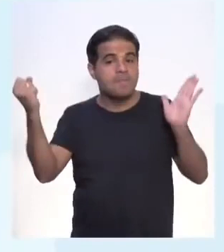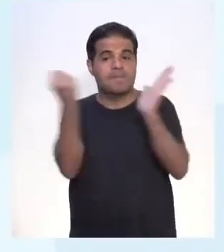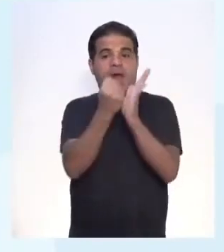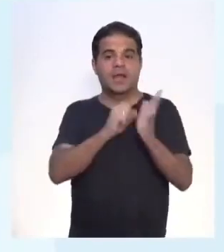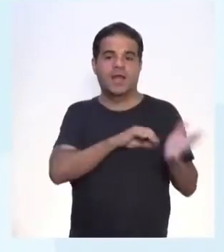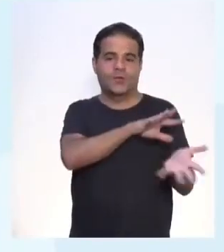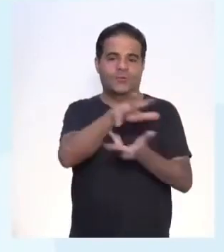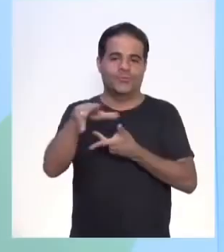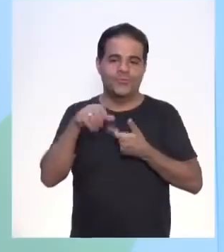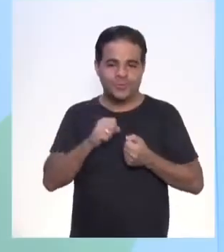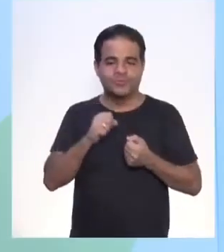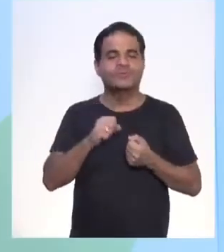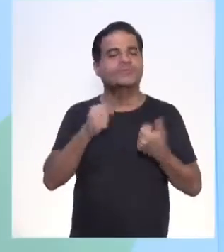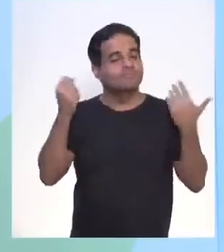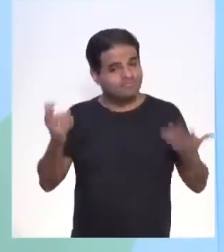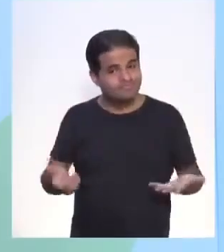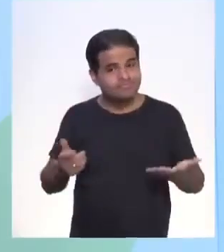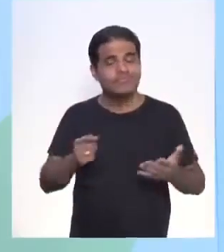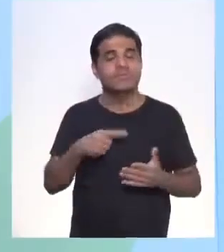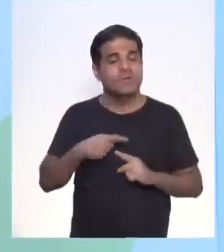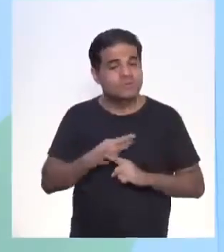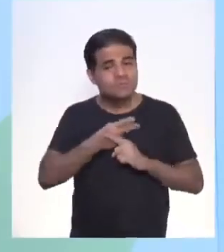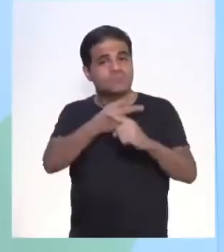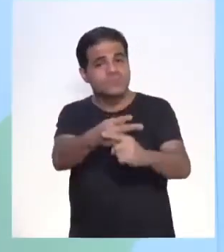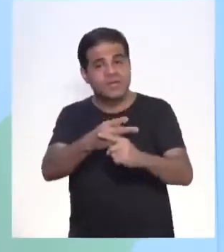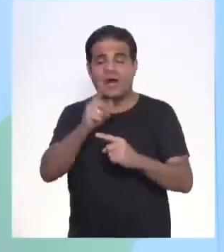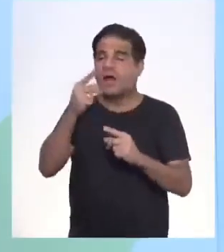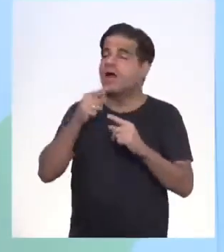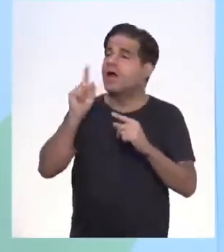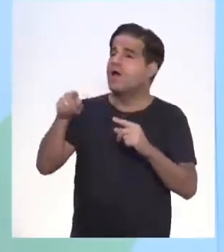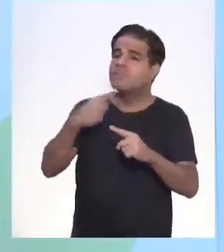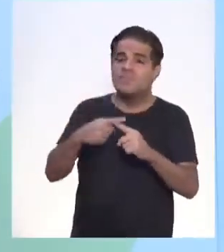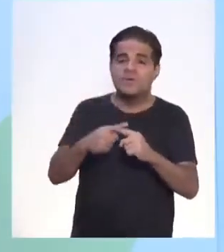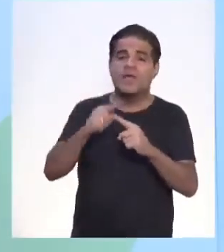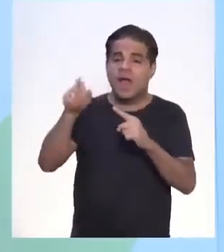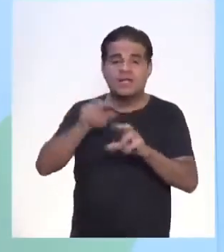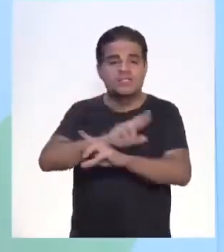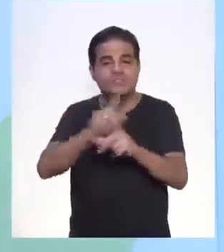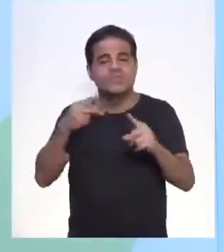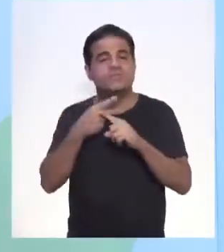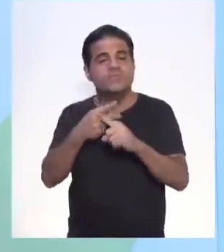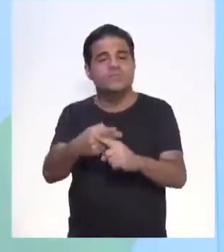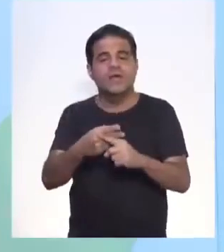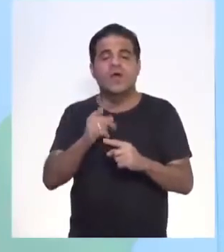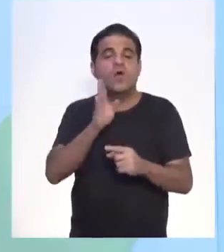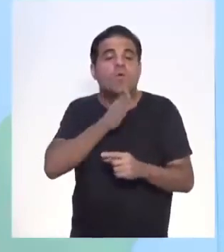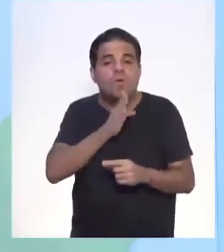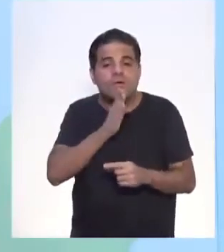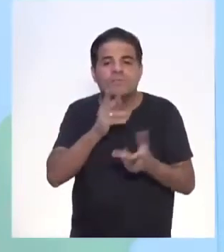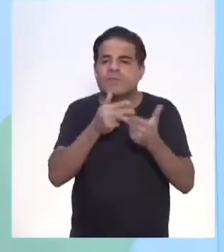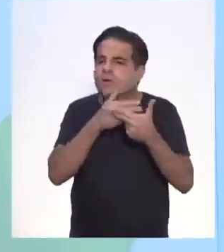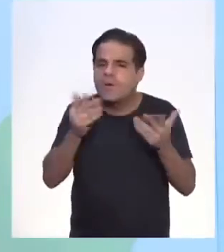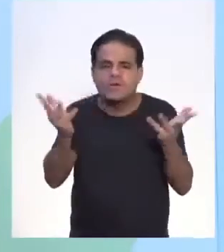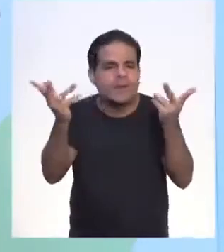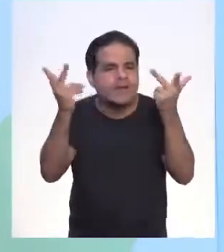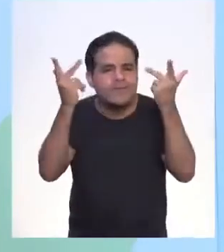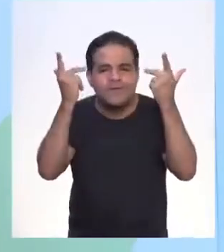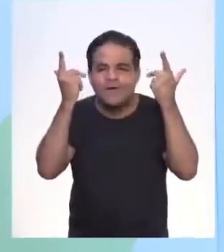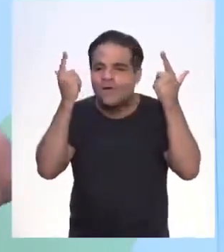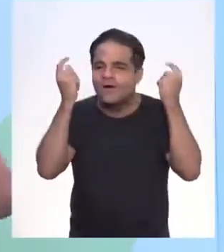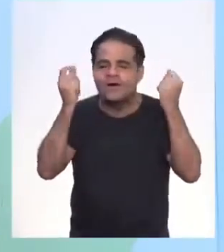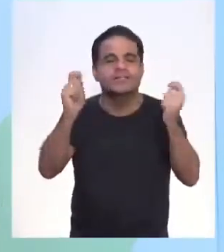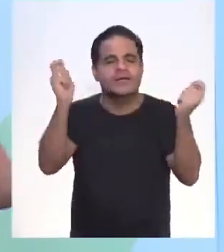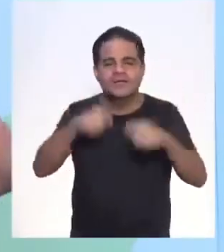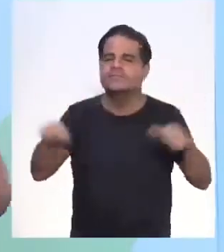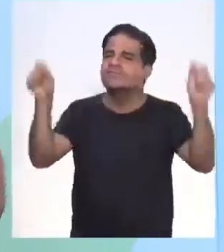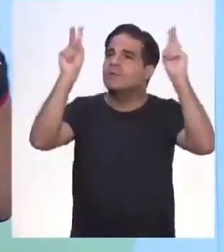mundo. Exato, e a gente ainda ir buscar o porquê que aquilo é diferente e entender, né? Porque conhecimento é algo maravilhoso, e é maravilhoso a gente